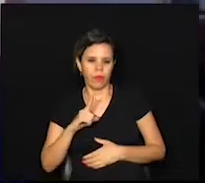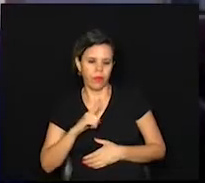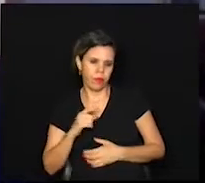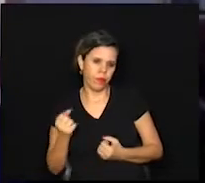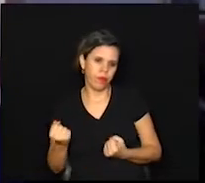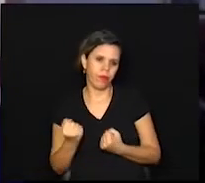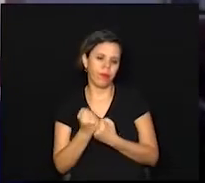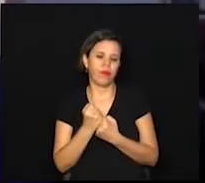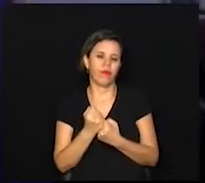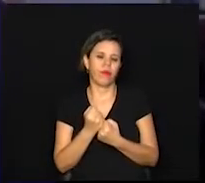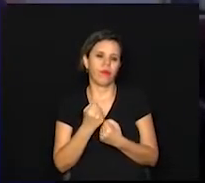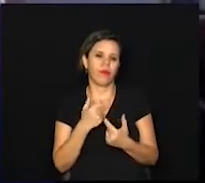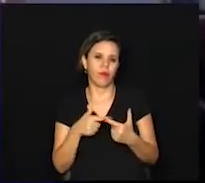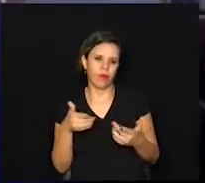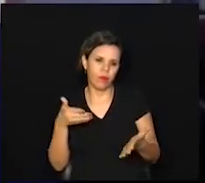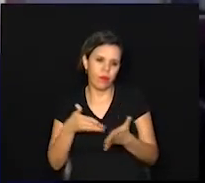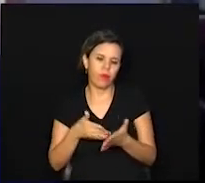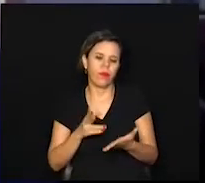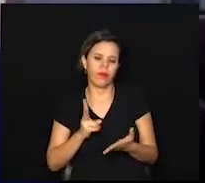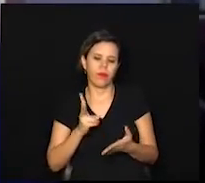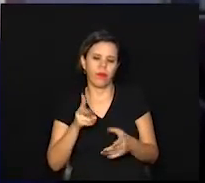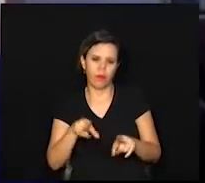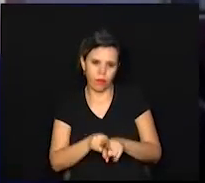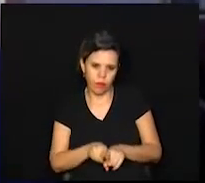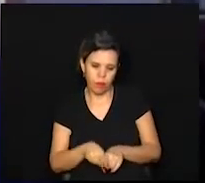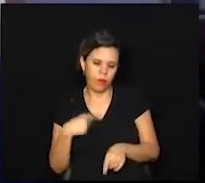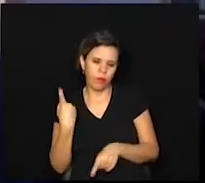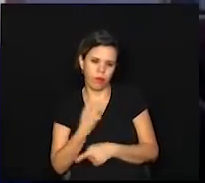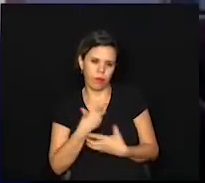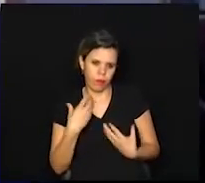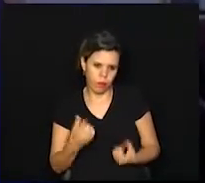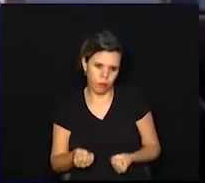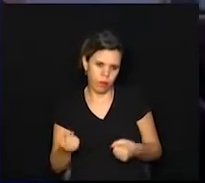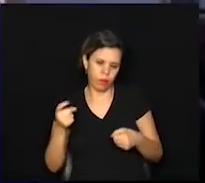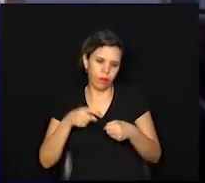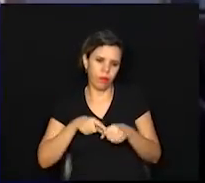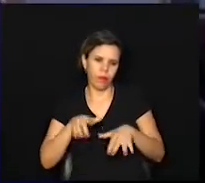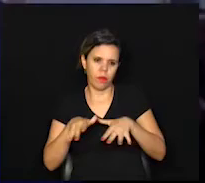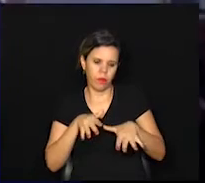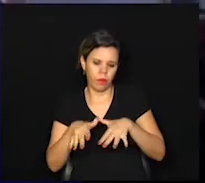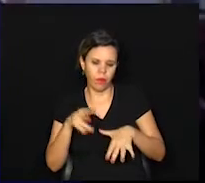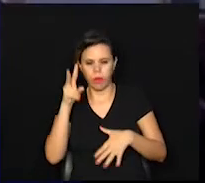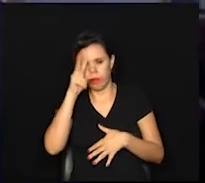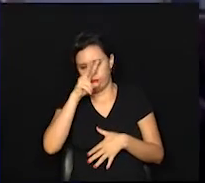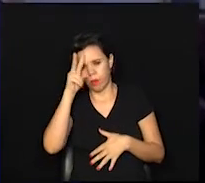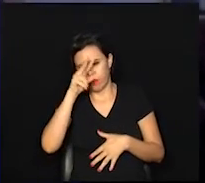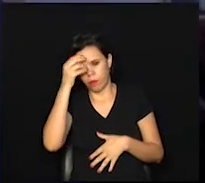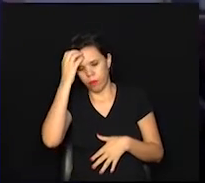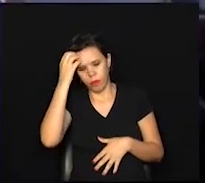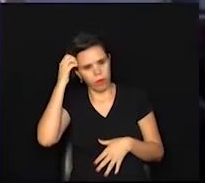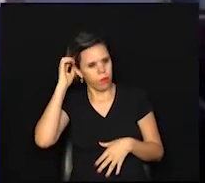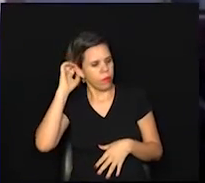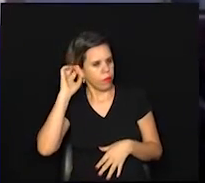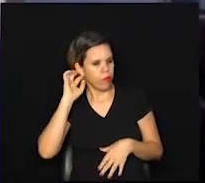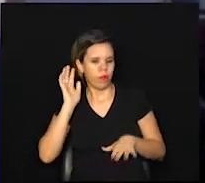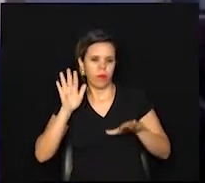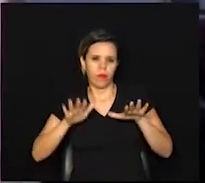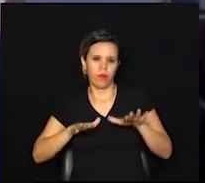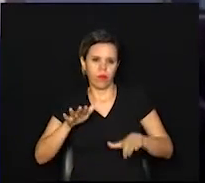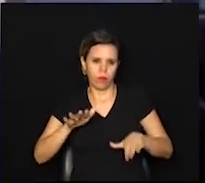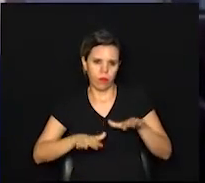Os seus retrocessos, mas ela continua. E nós vamos retornar ao fluxo da história, né? E isso vai depender